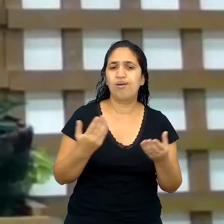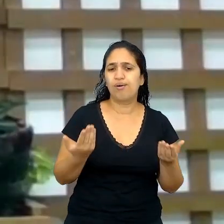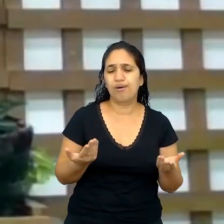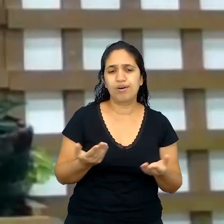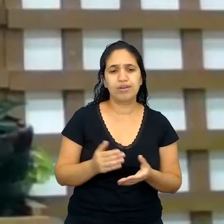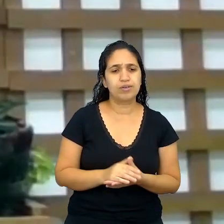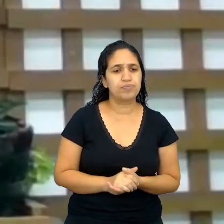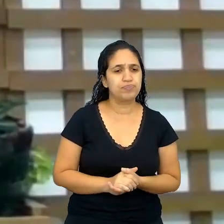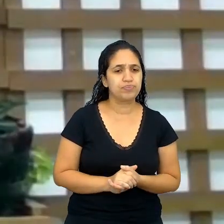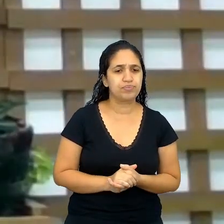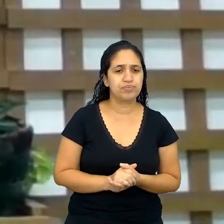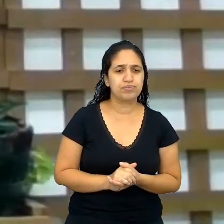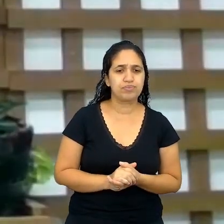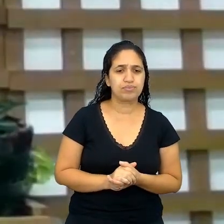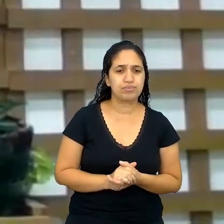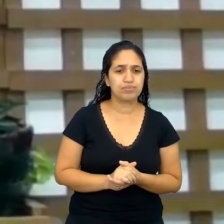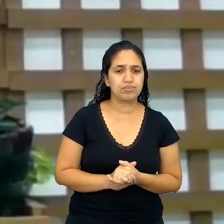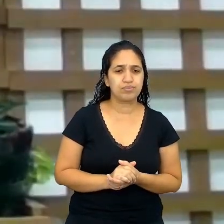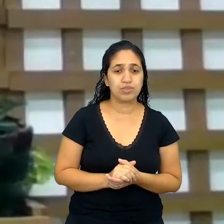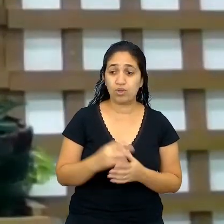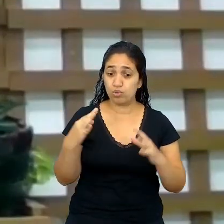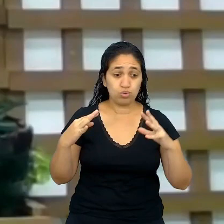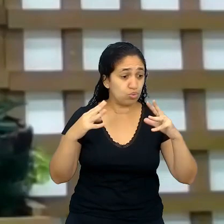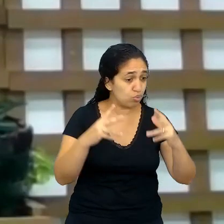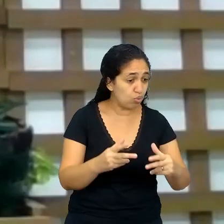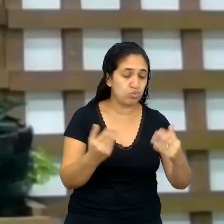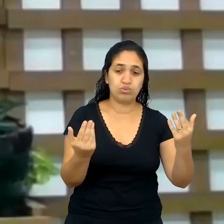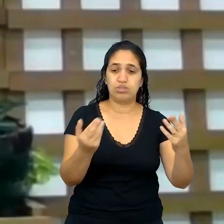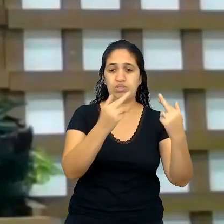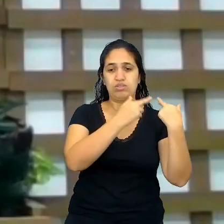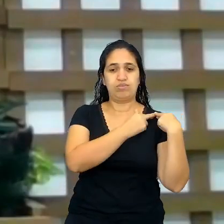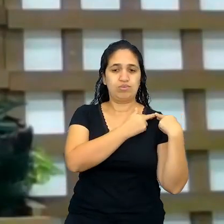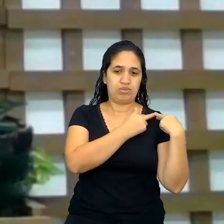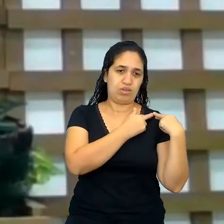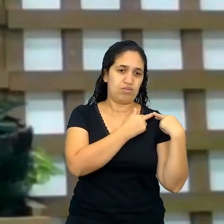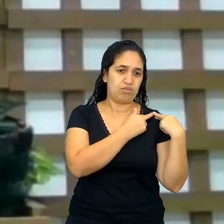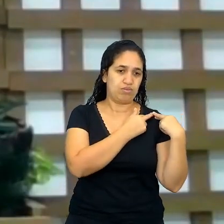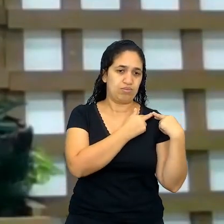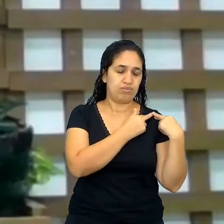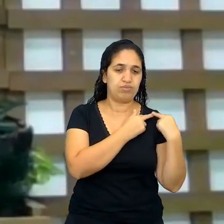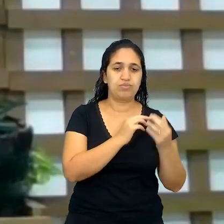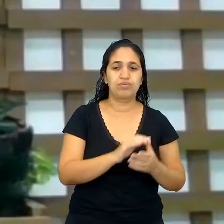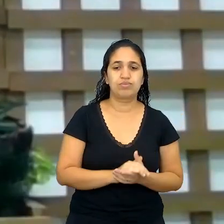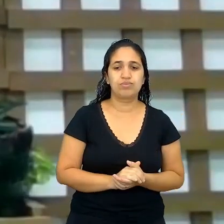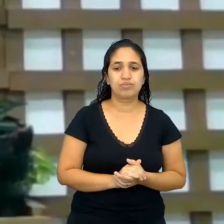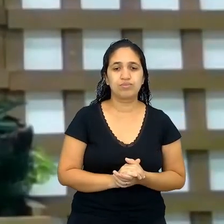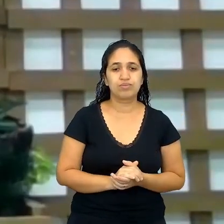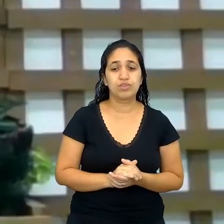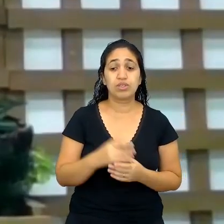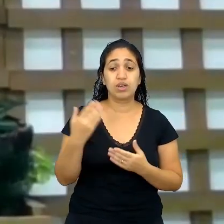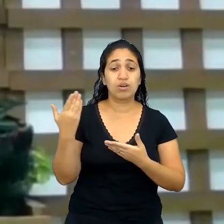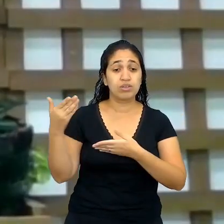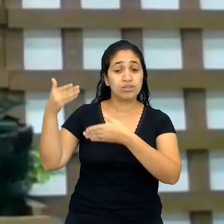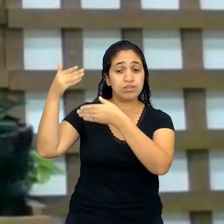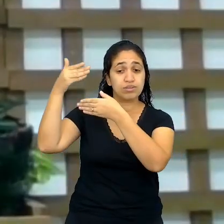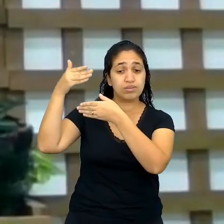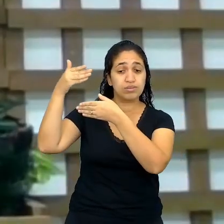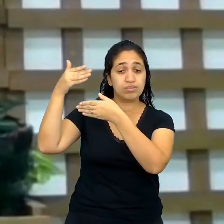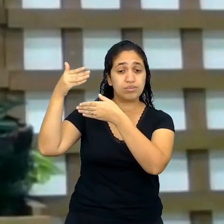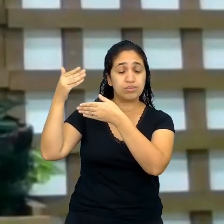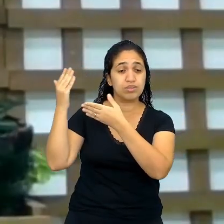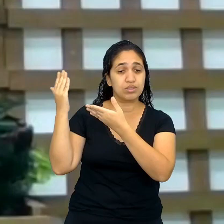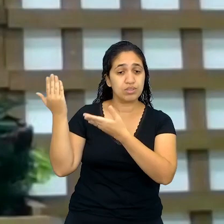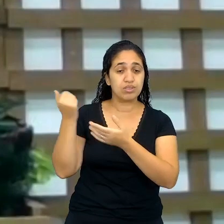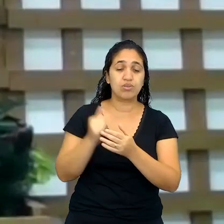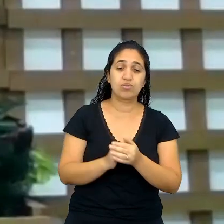disso, suprimir o fato de que todos nós somos responsáveis, né? E aí, voltando no, na apresentação, tem também